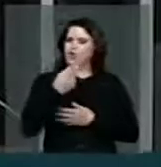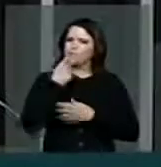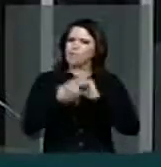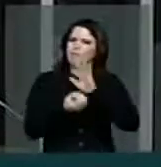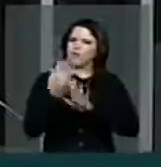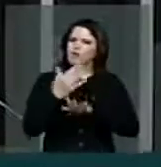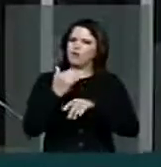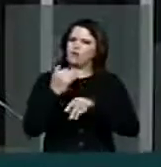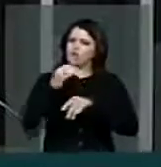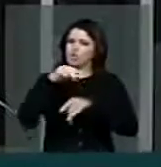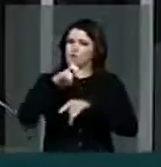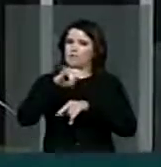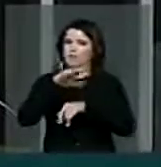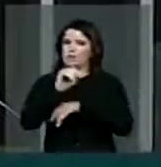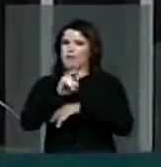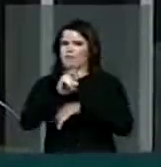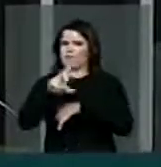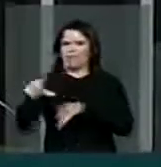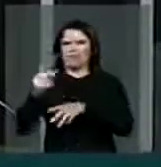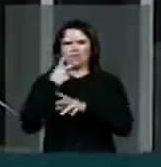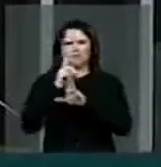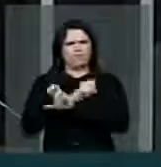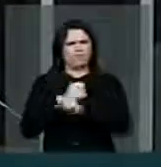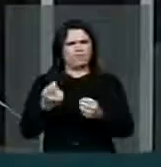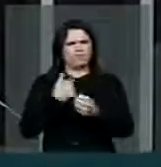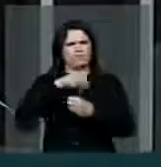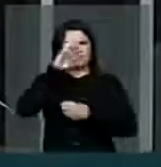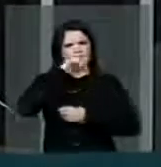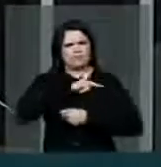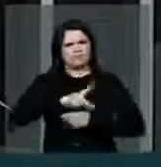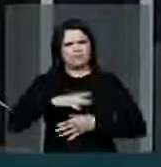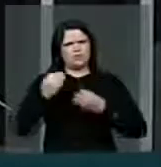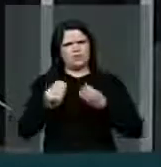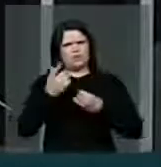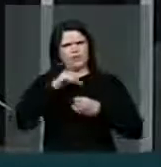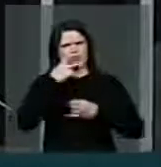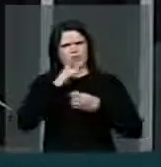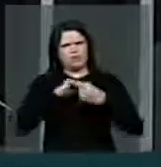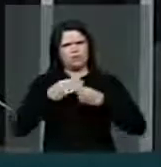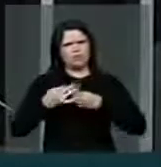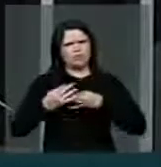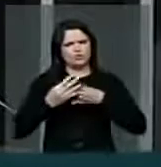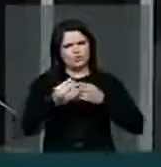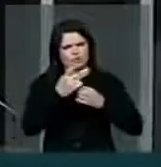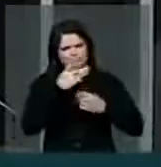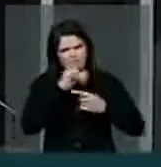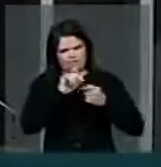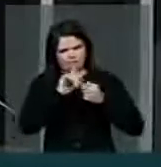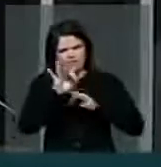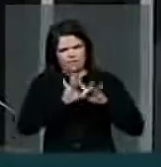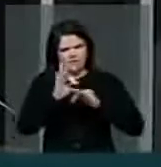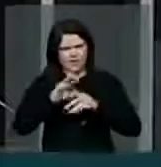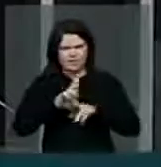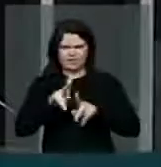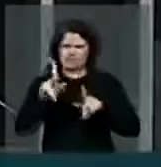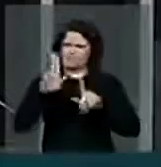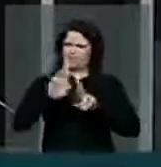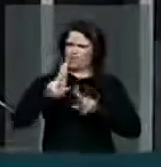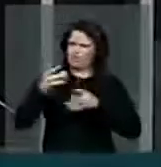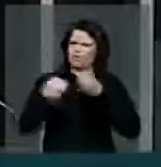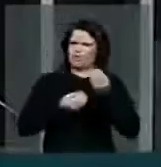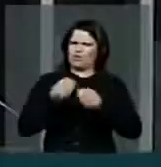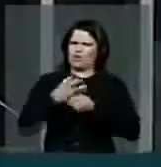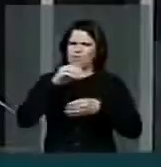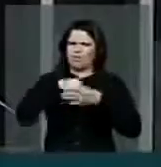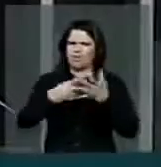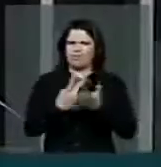de minério da Vale. É inaceitável, senhor presidente, que os nossos municípios sejam tratados de forma desigual em